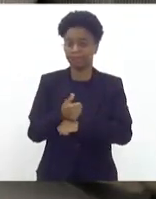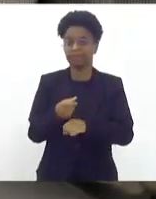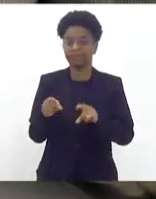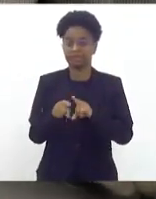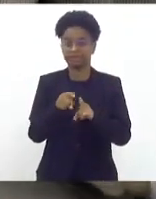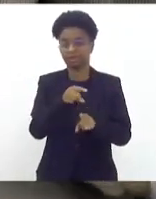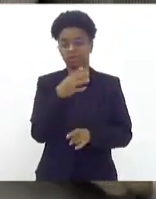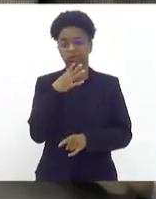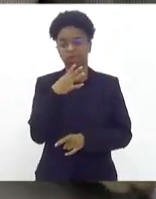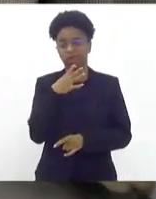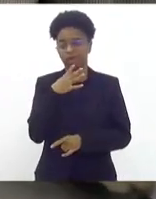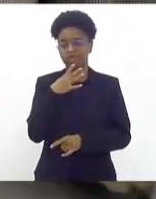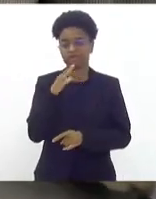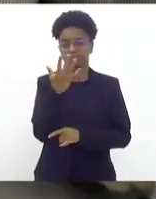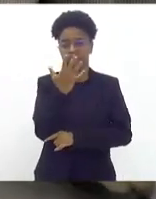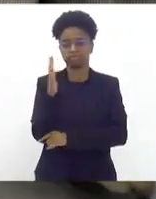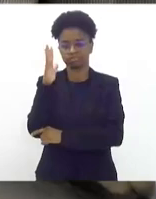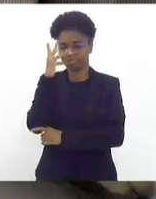e,